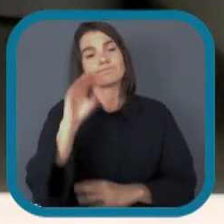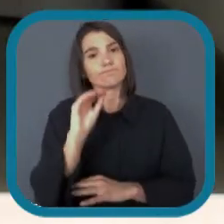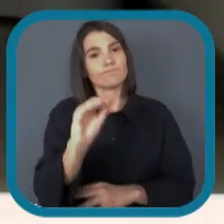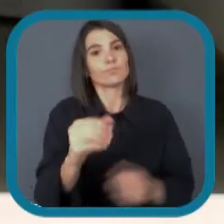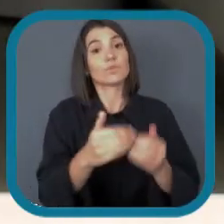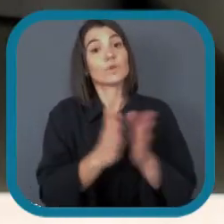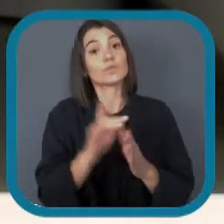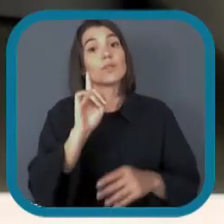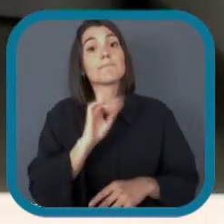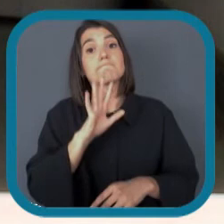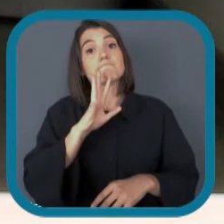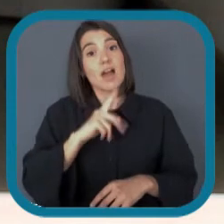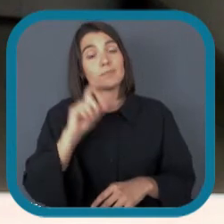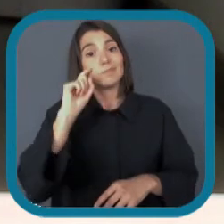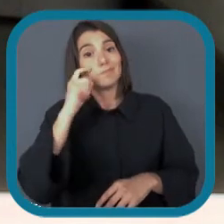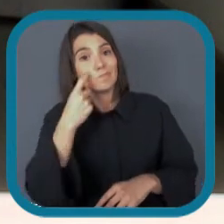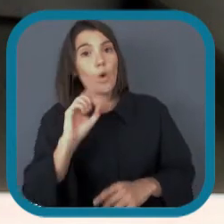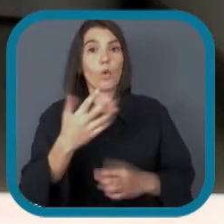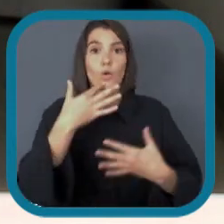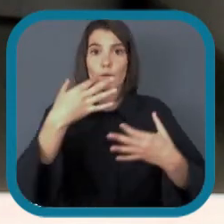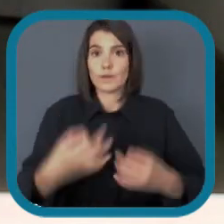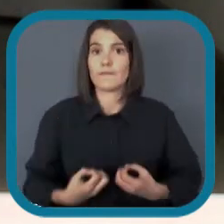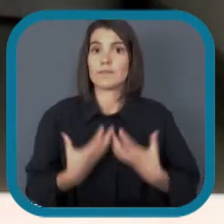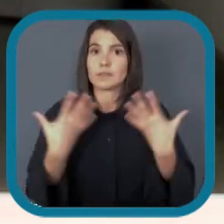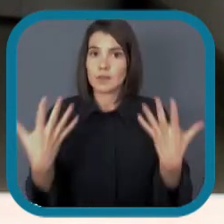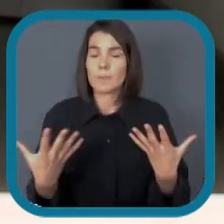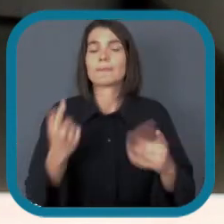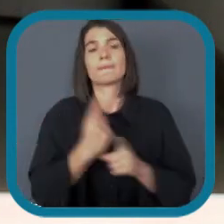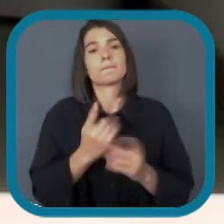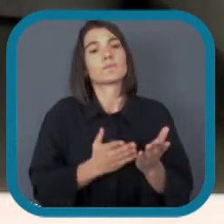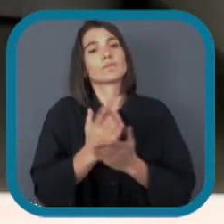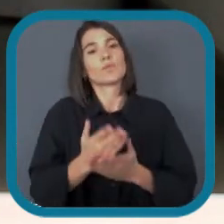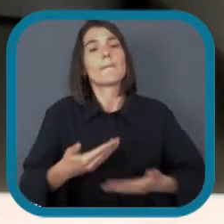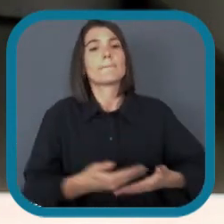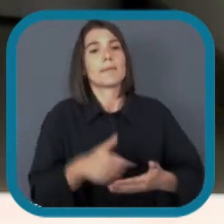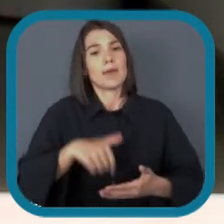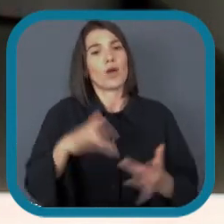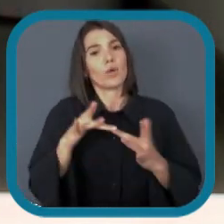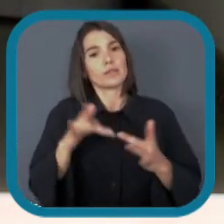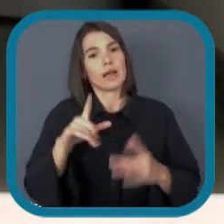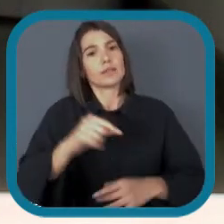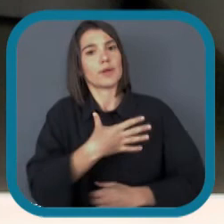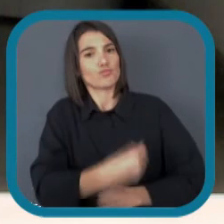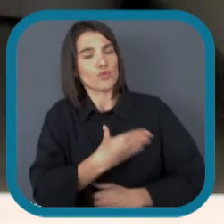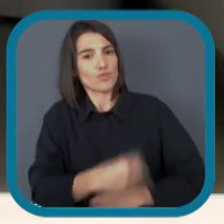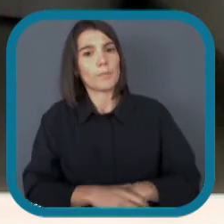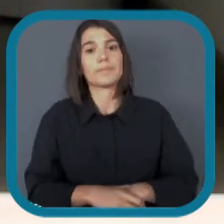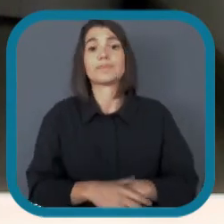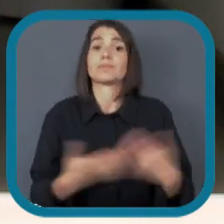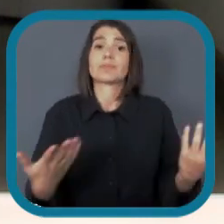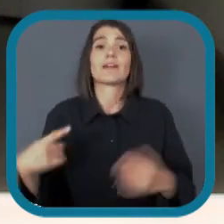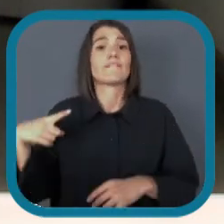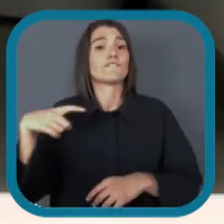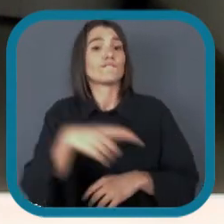Saúde recomenda que todas as mães com suspeita ou confirmação de infecção mantenham o contacto com o bebê e também a amamentação.